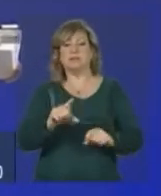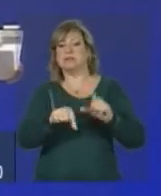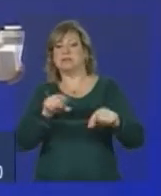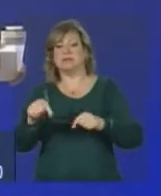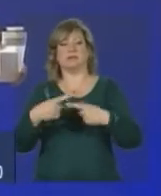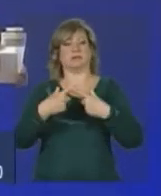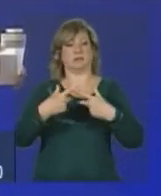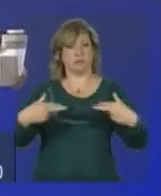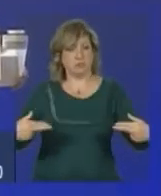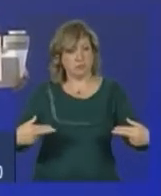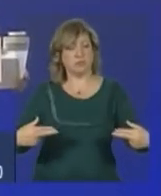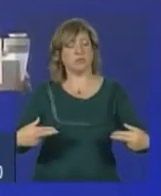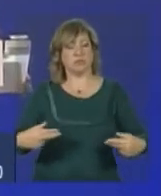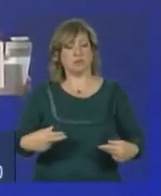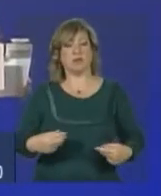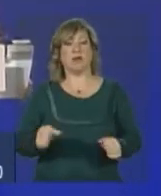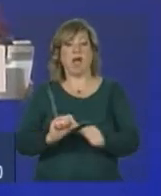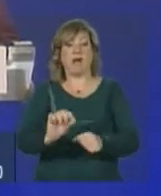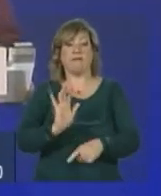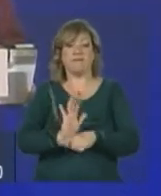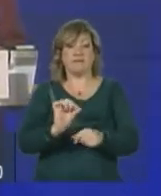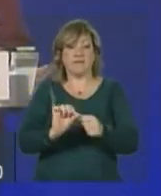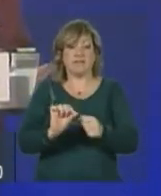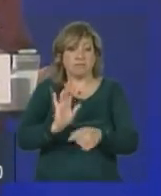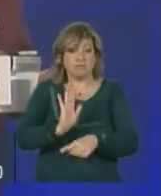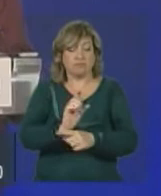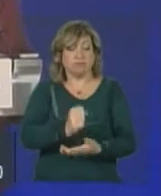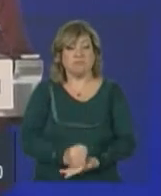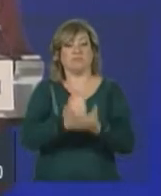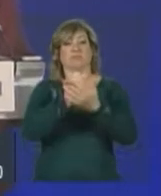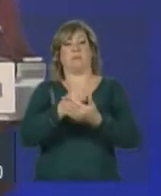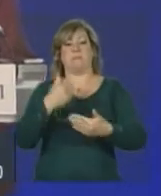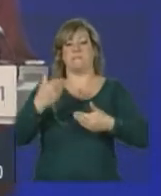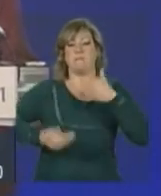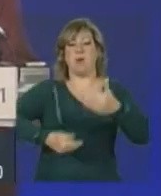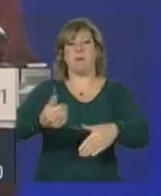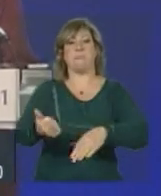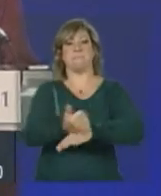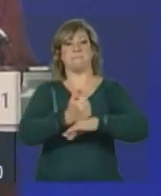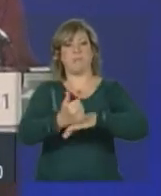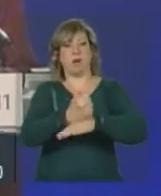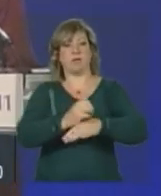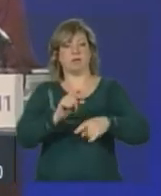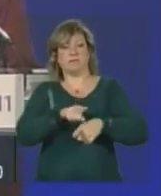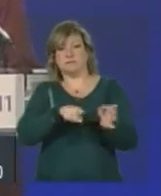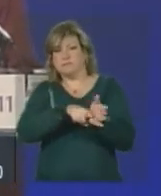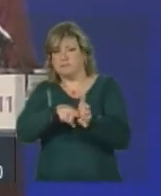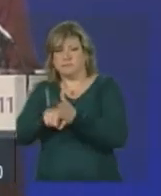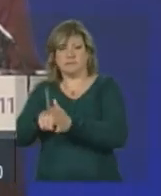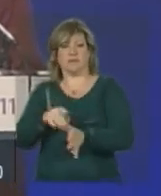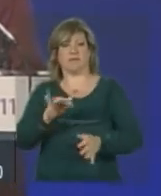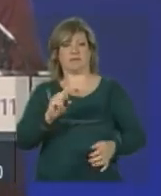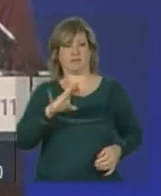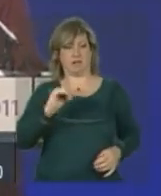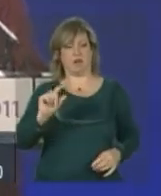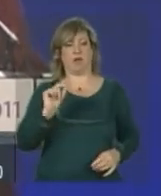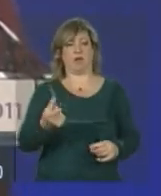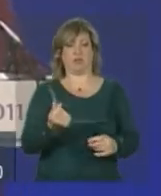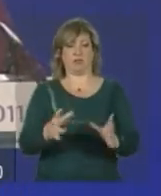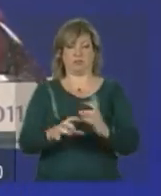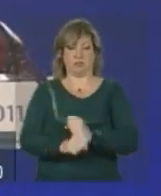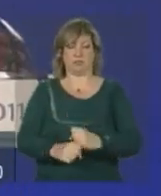decisões de promover um processo maior de consolidação fiscal e financeira.